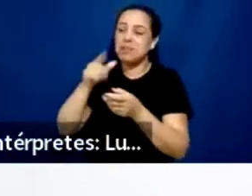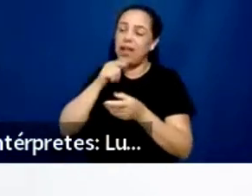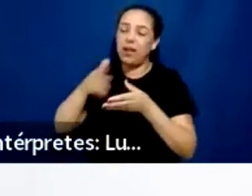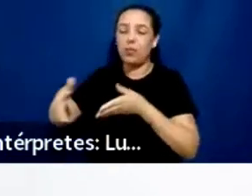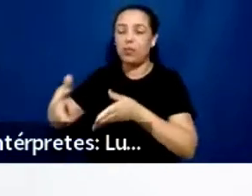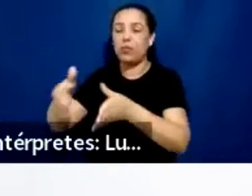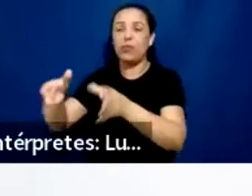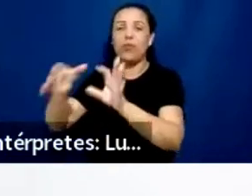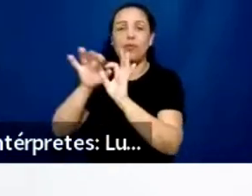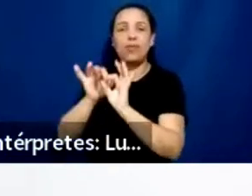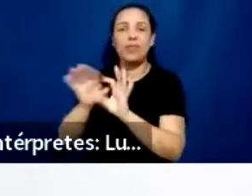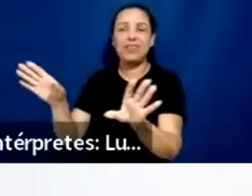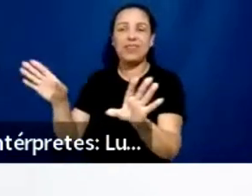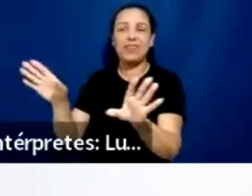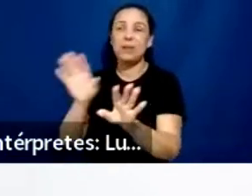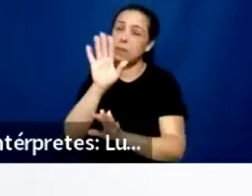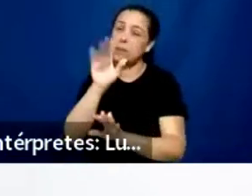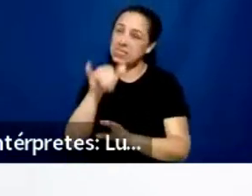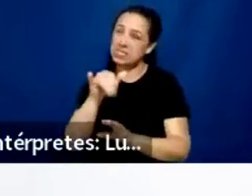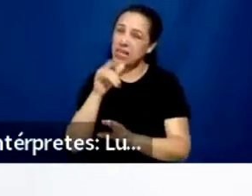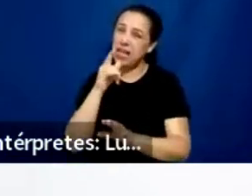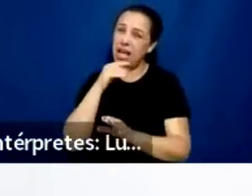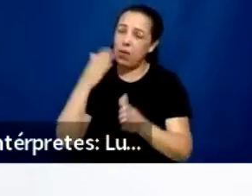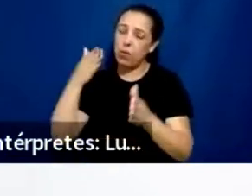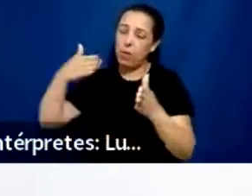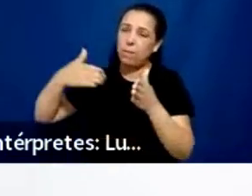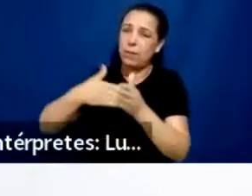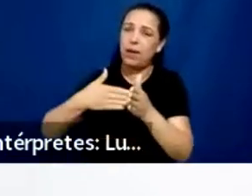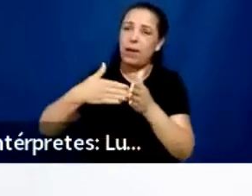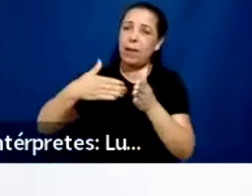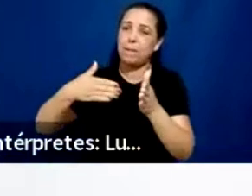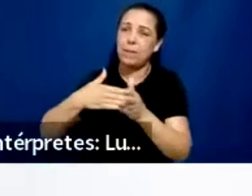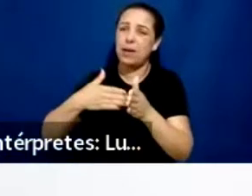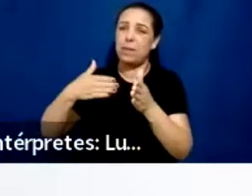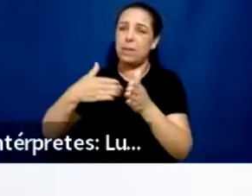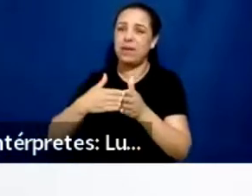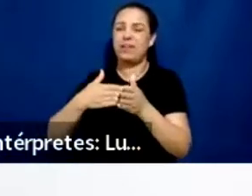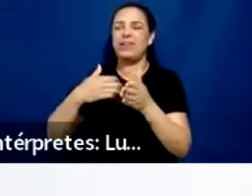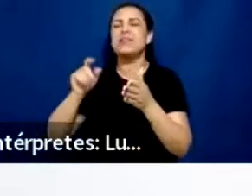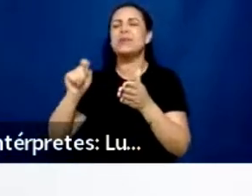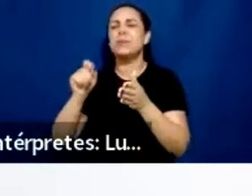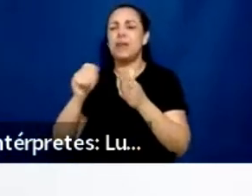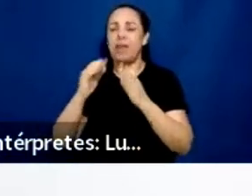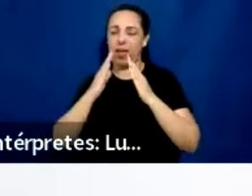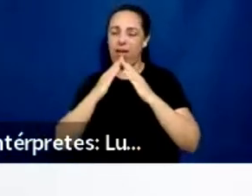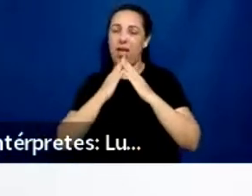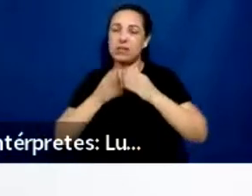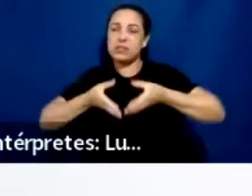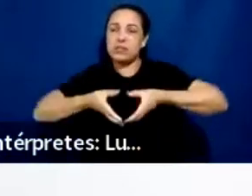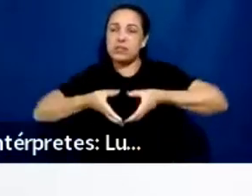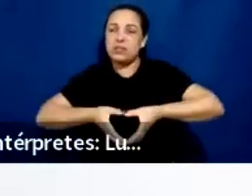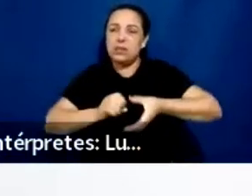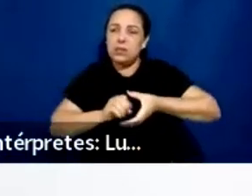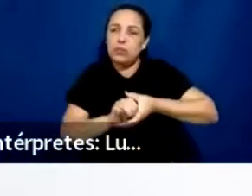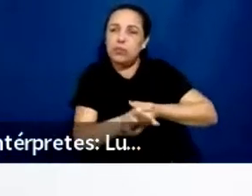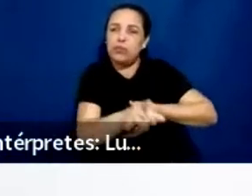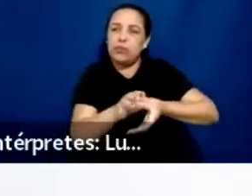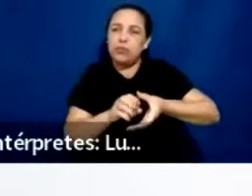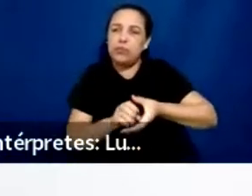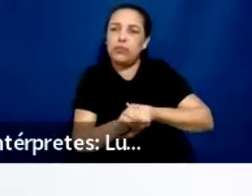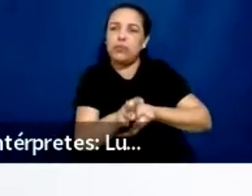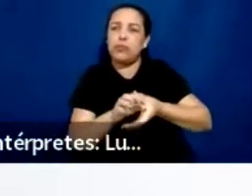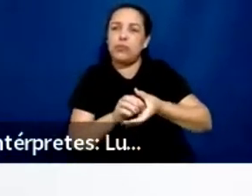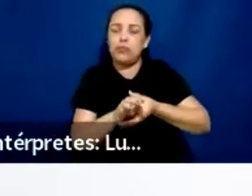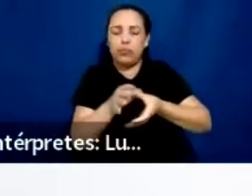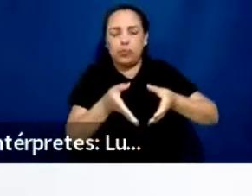levamos até uma caixa d'água, um garrafão, uma estação de tratamento, ela fica parada. E agora a gente vai entender o que a gente